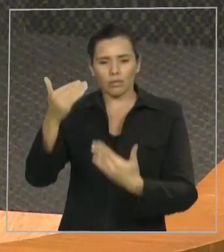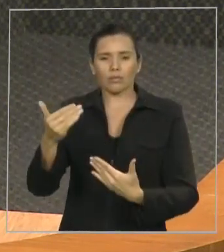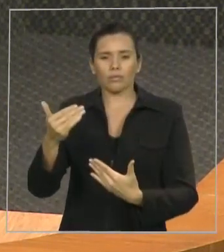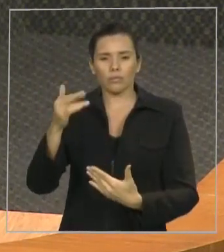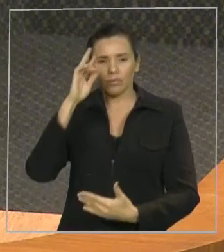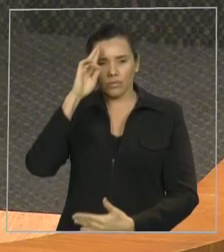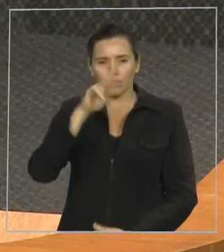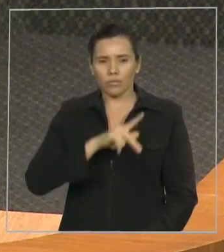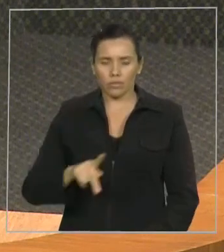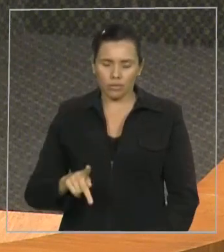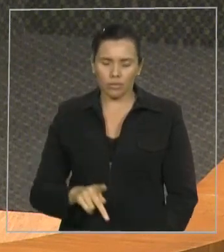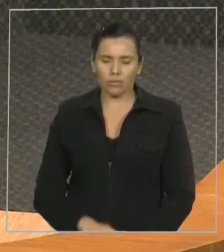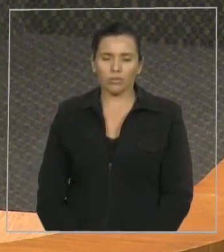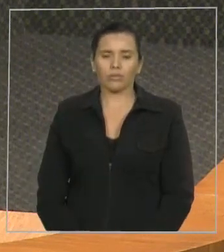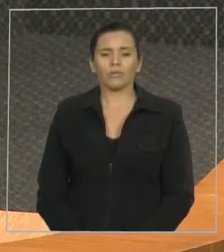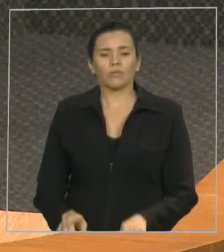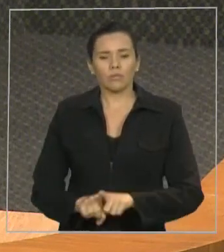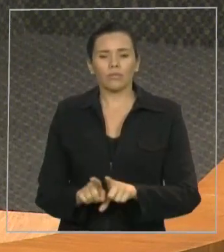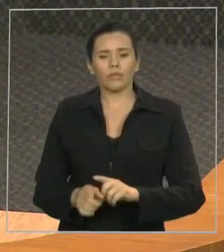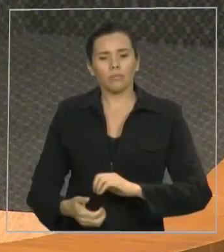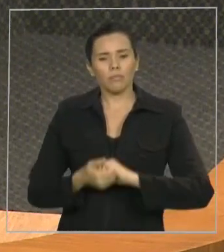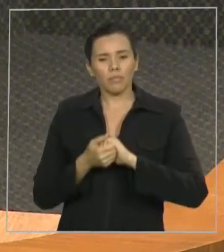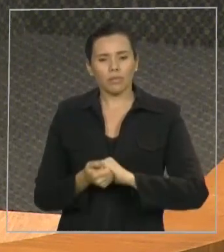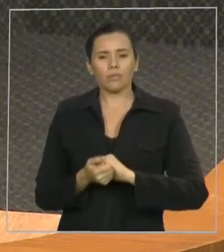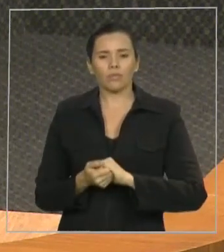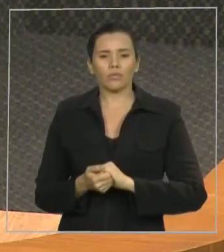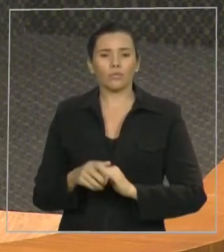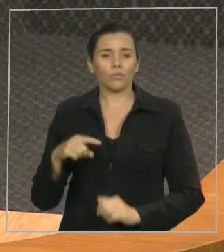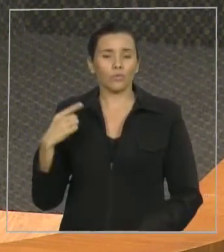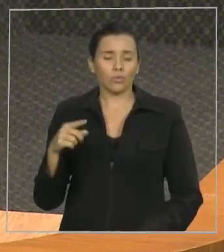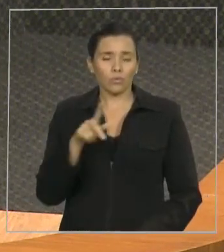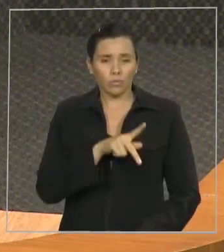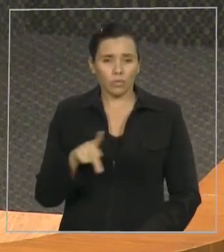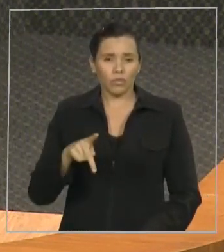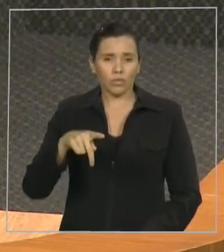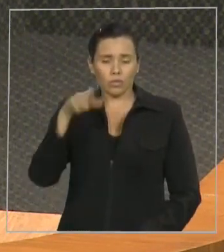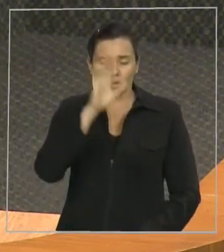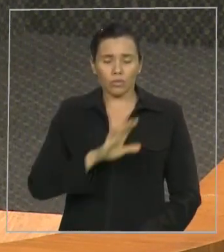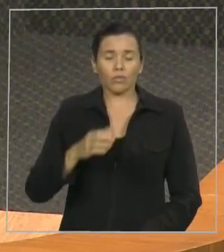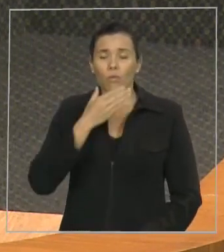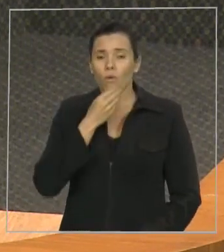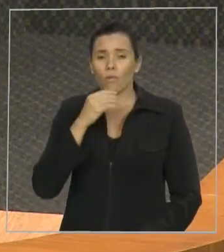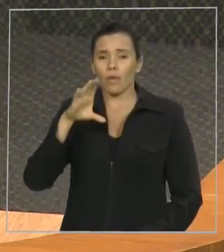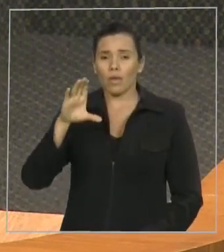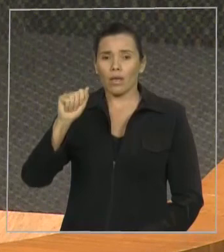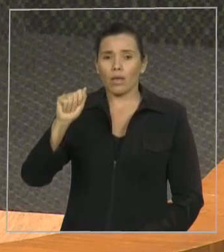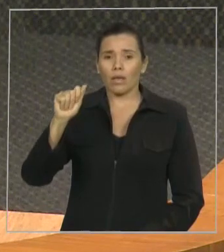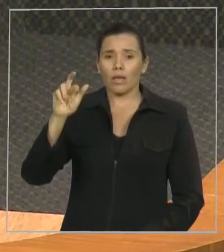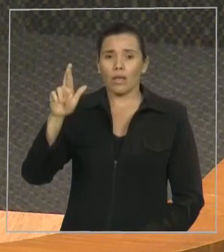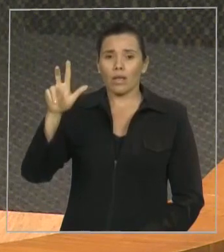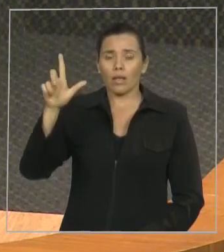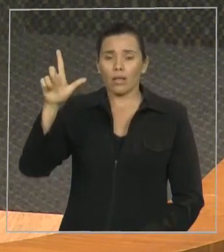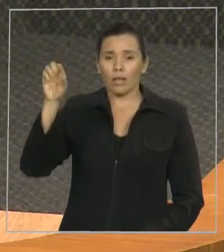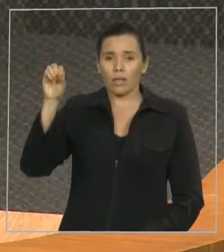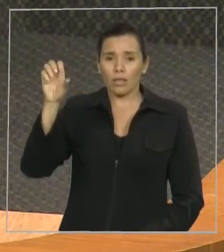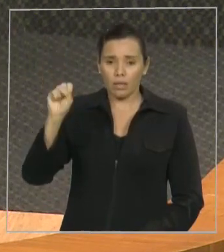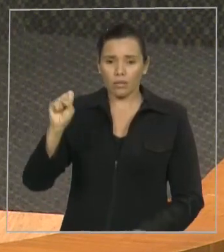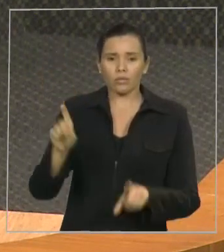e mais uma vez parabenizo o nosso presidente nacional, Carlos Siqueira, o nosso presidente